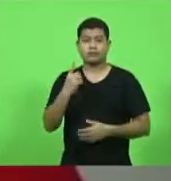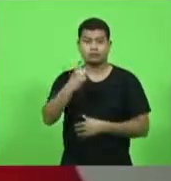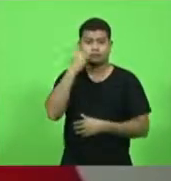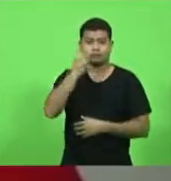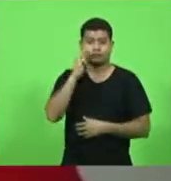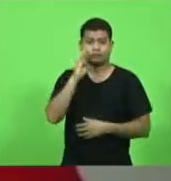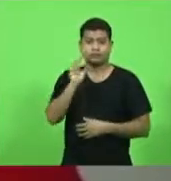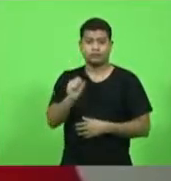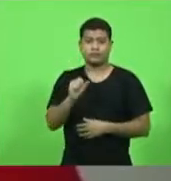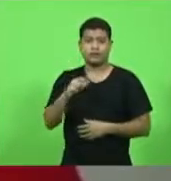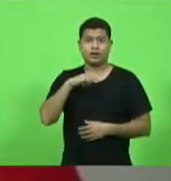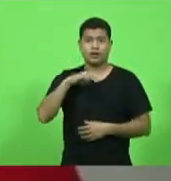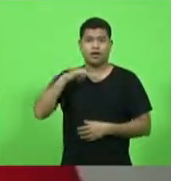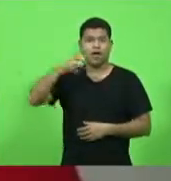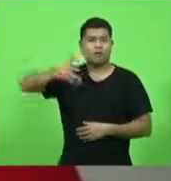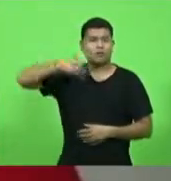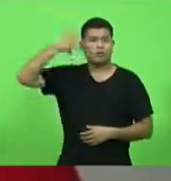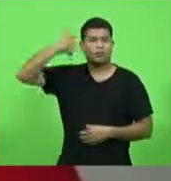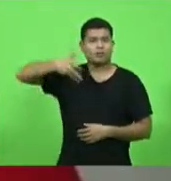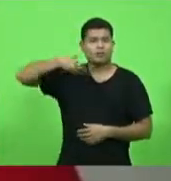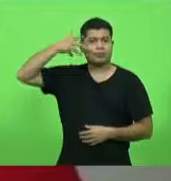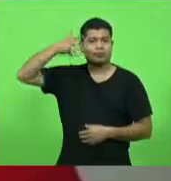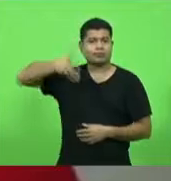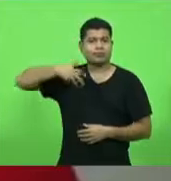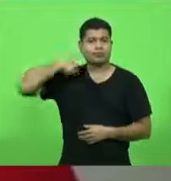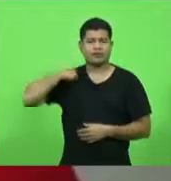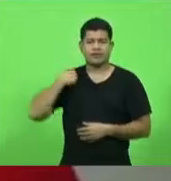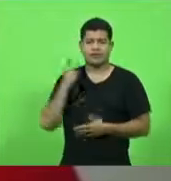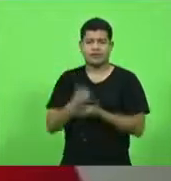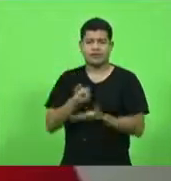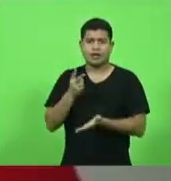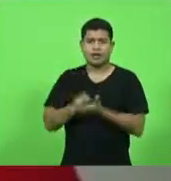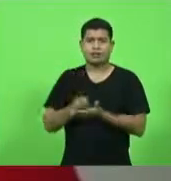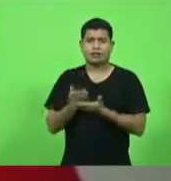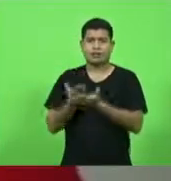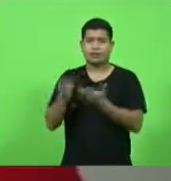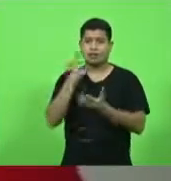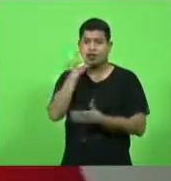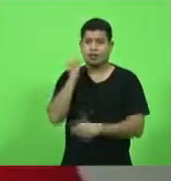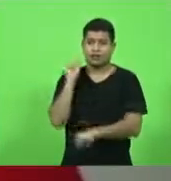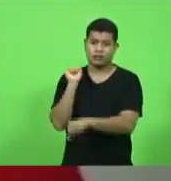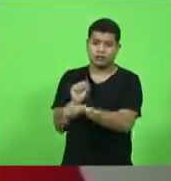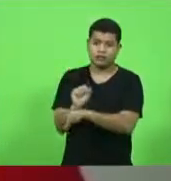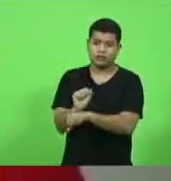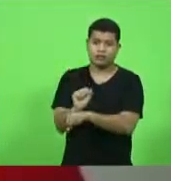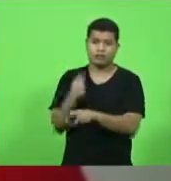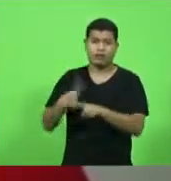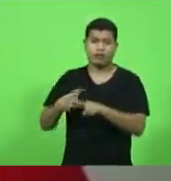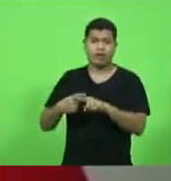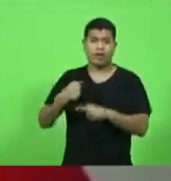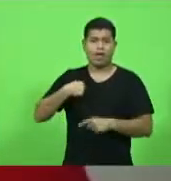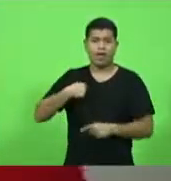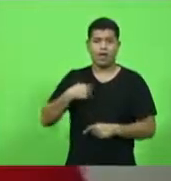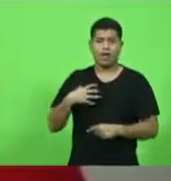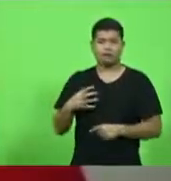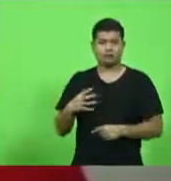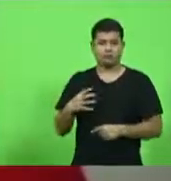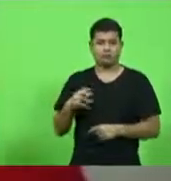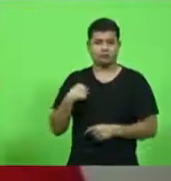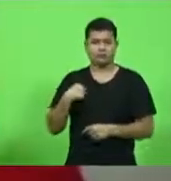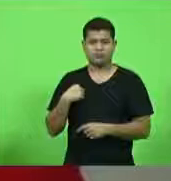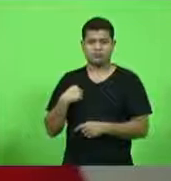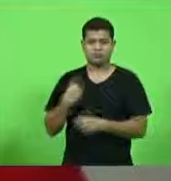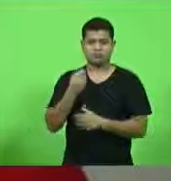tem falado constantemente de que ele está sendo segurado por mim como deputada na Comissão